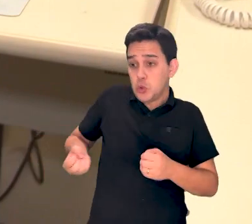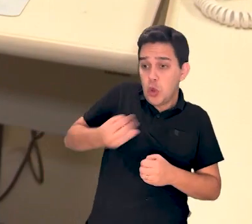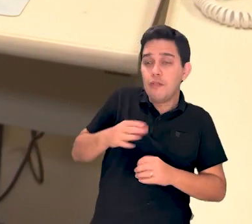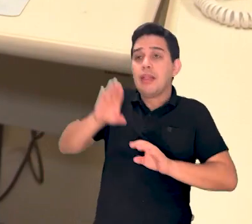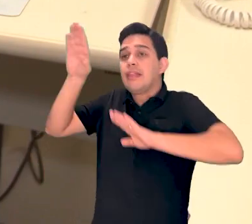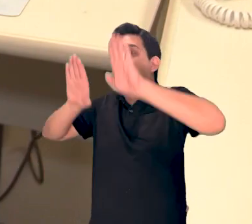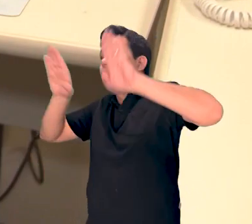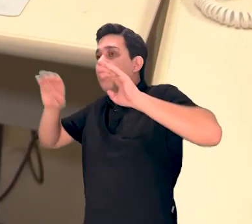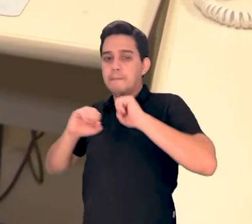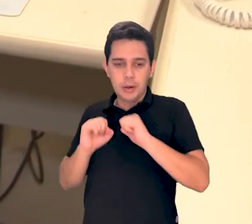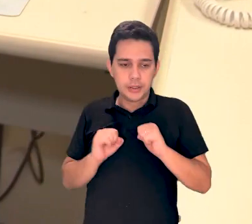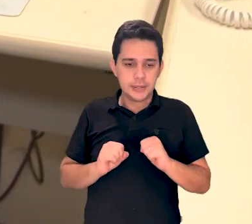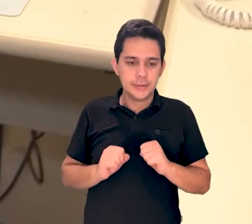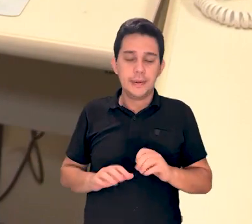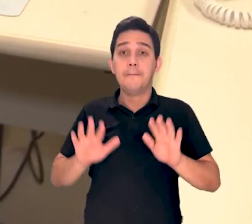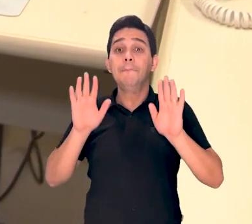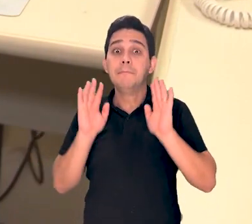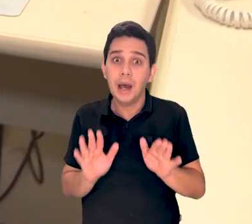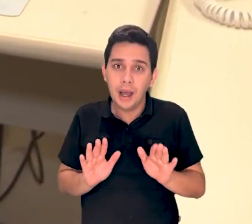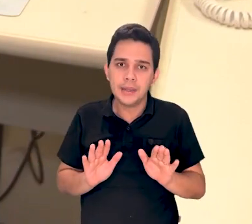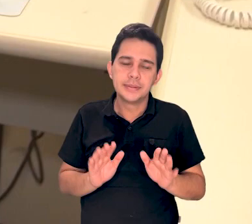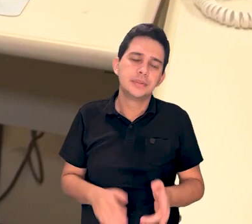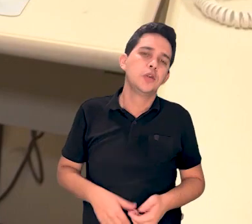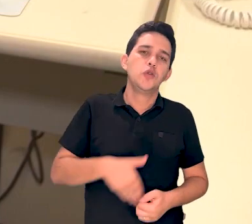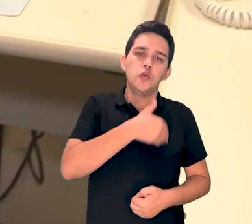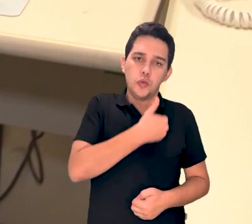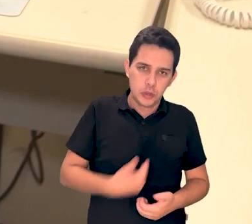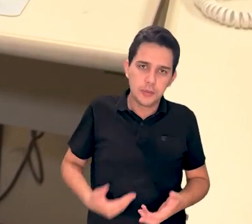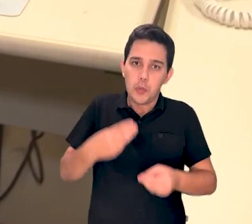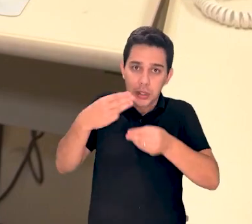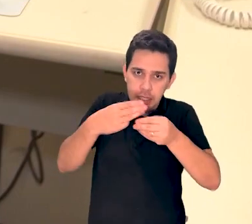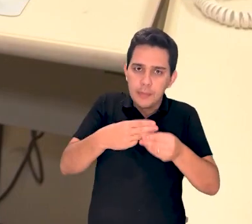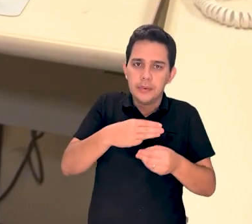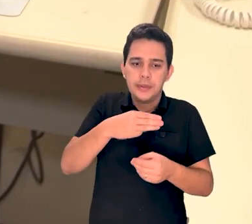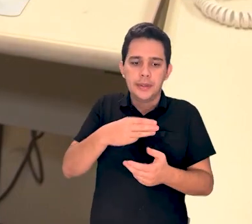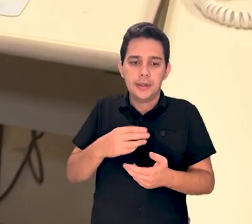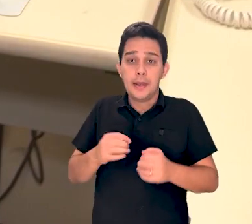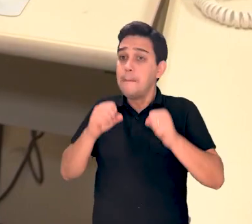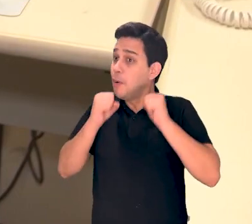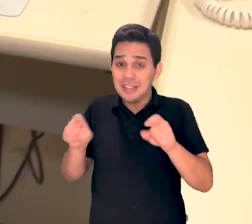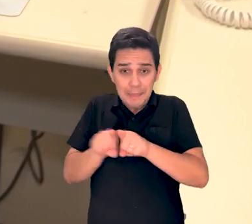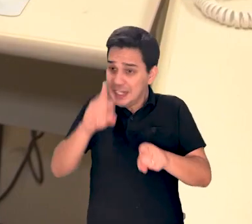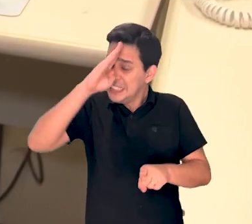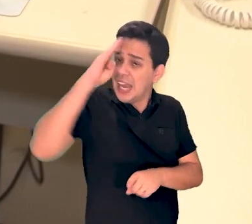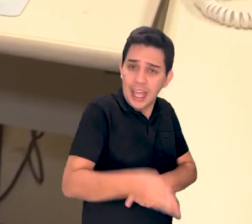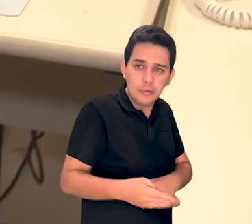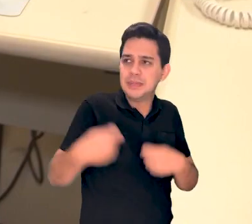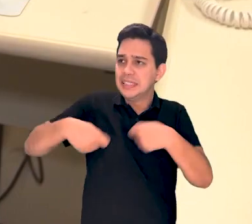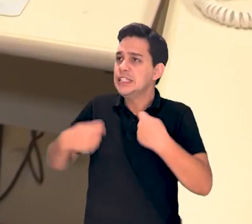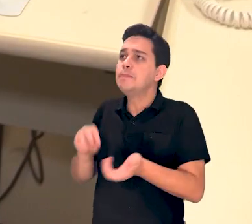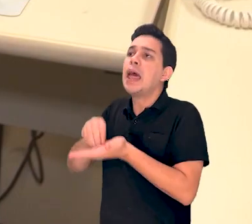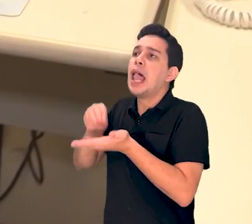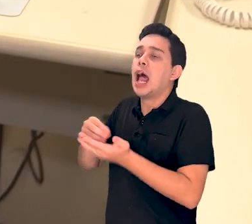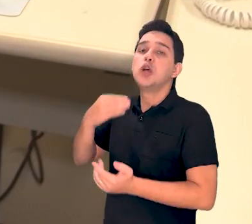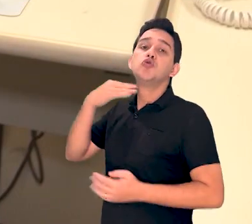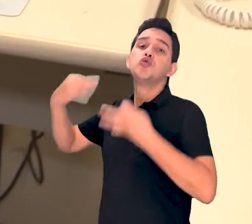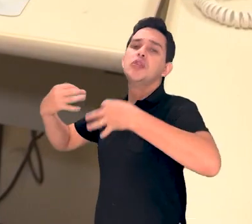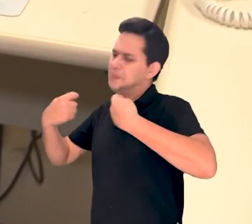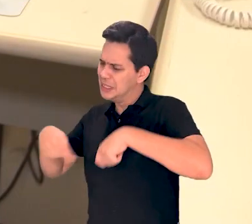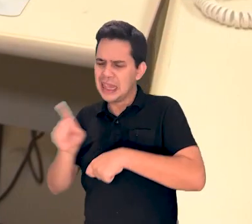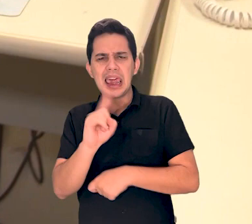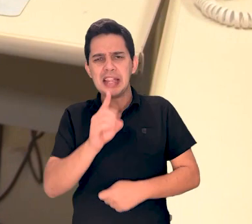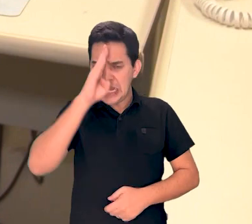mas o próprio município na qualidade de poder concedente pode fazer isso diretamente administrativamente